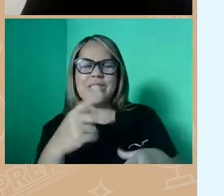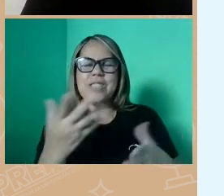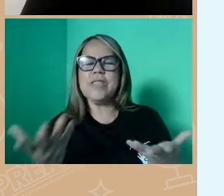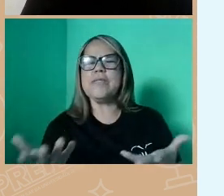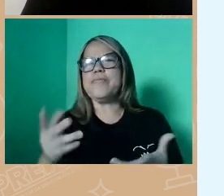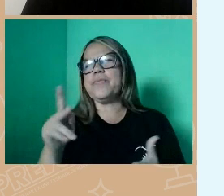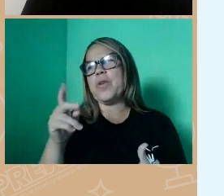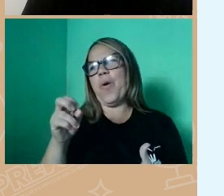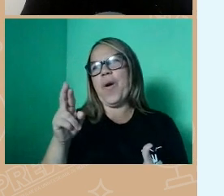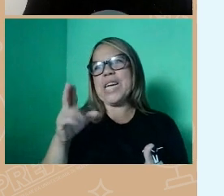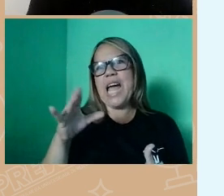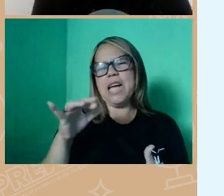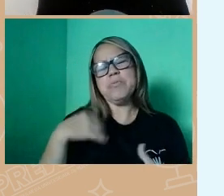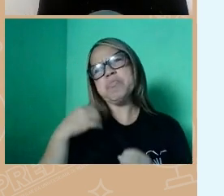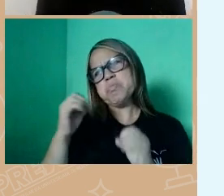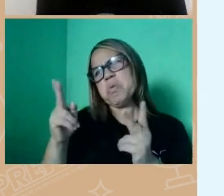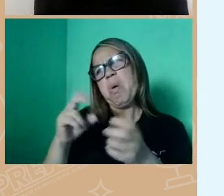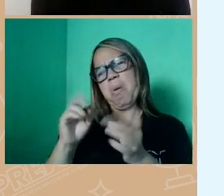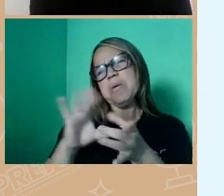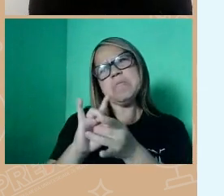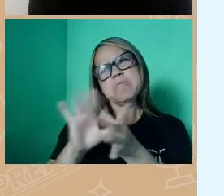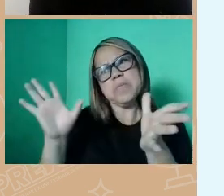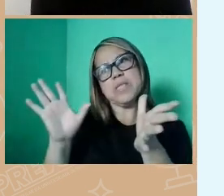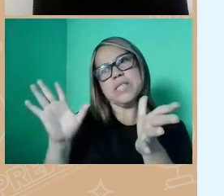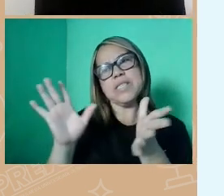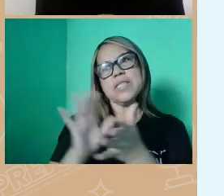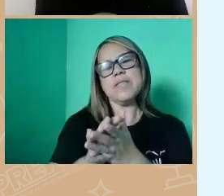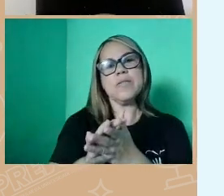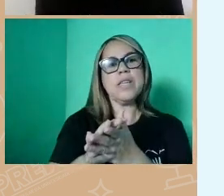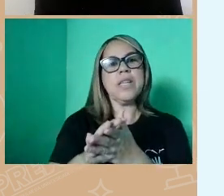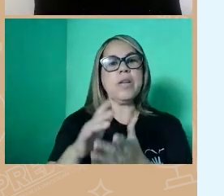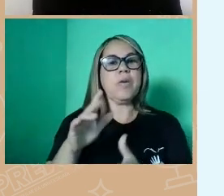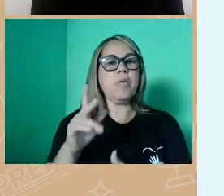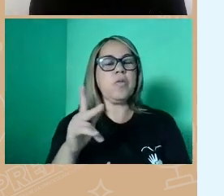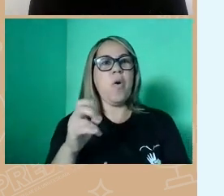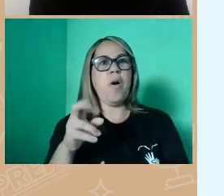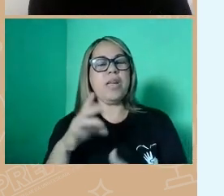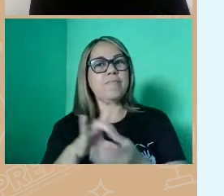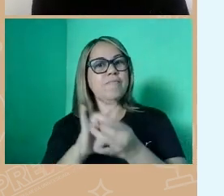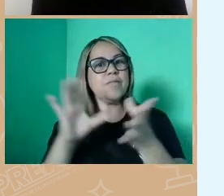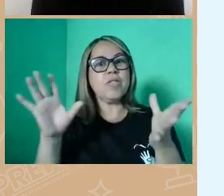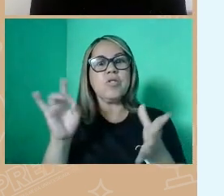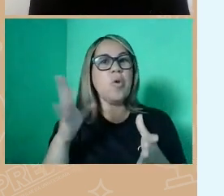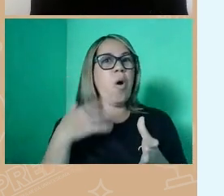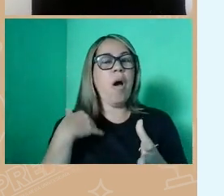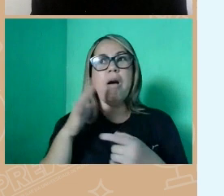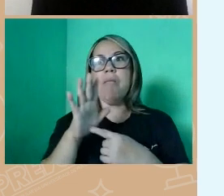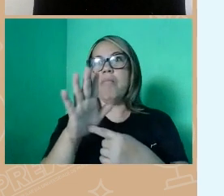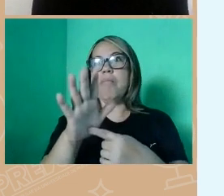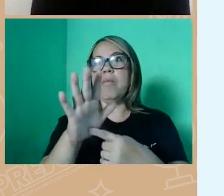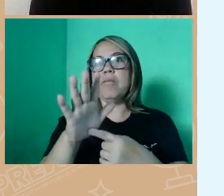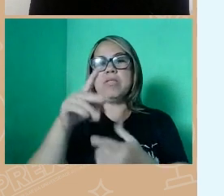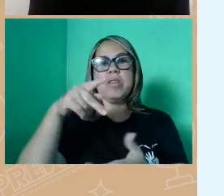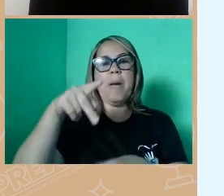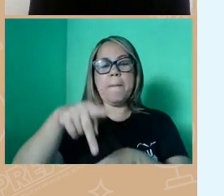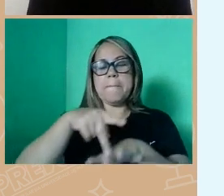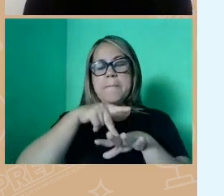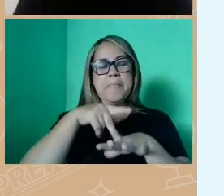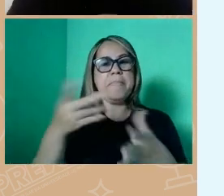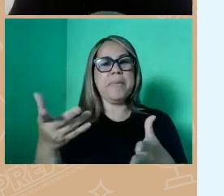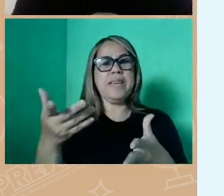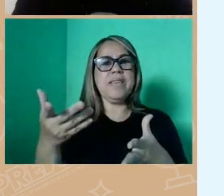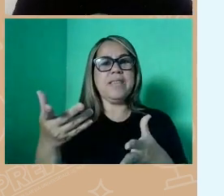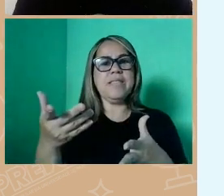Horácio vai responder, tá bem, vem, quando o Horácio deixa ele aparecer, só dá para aparecer o pé, ainda assim, né, ele não